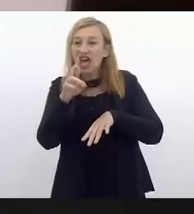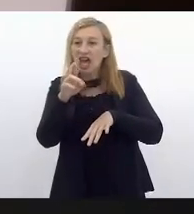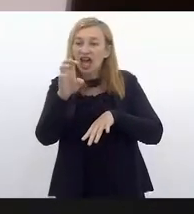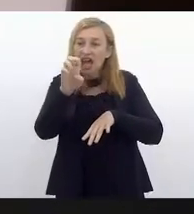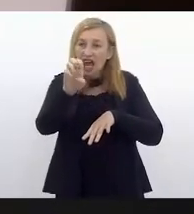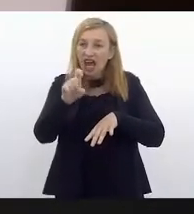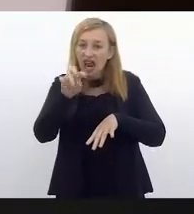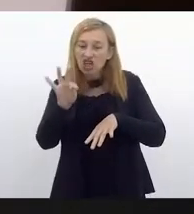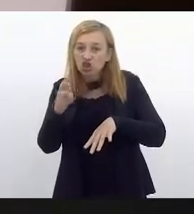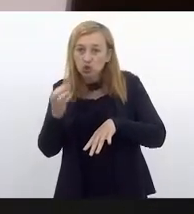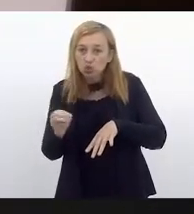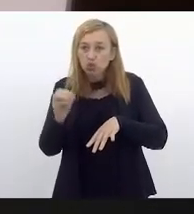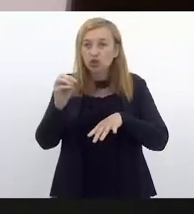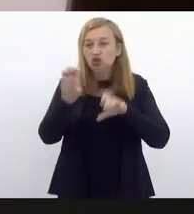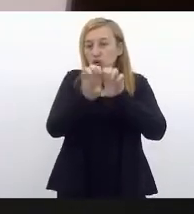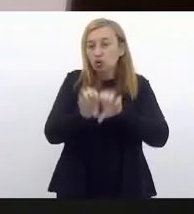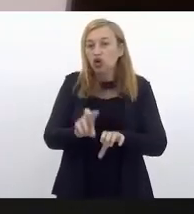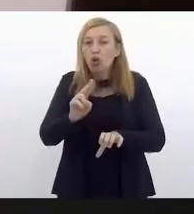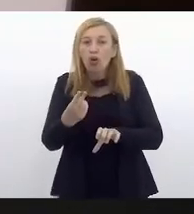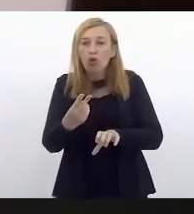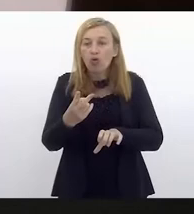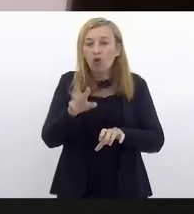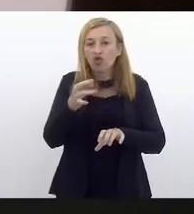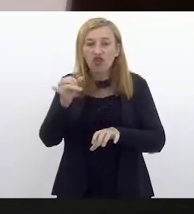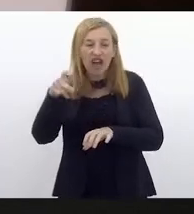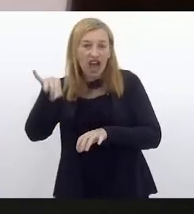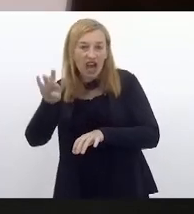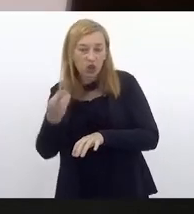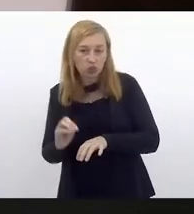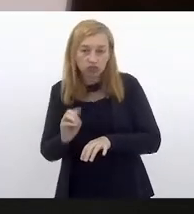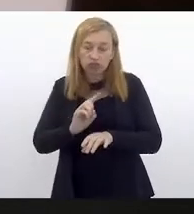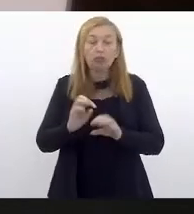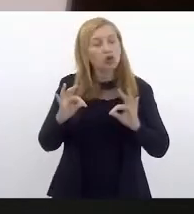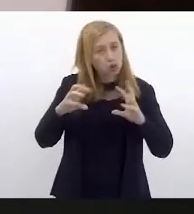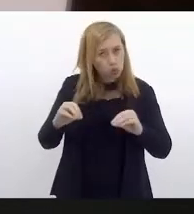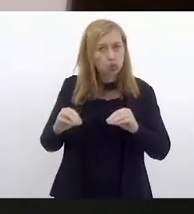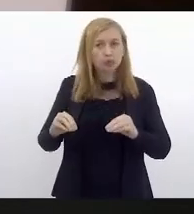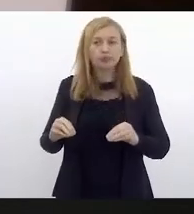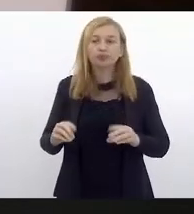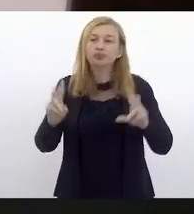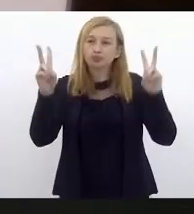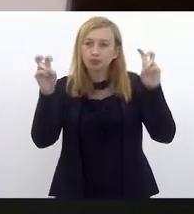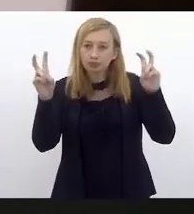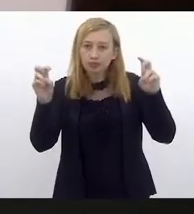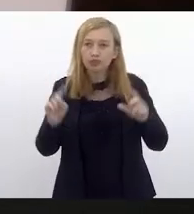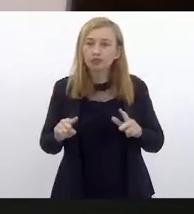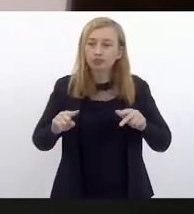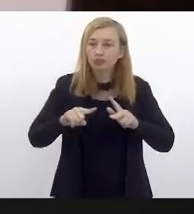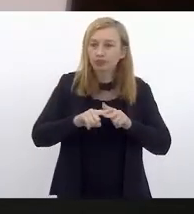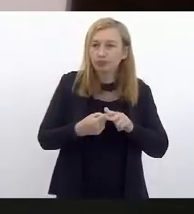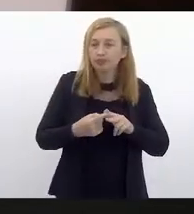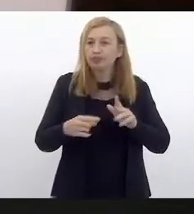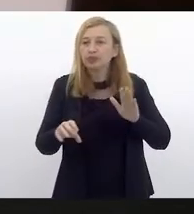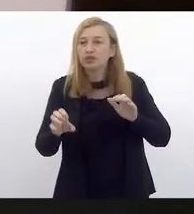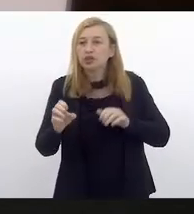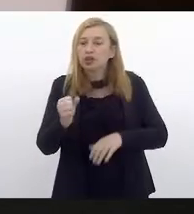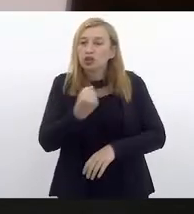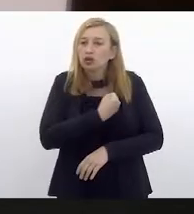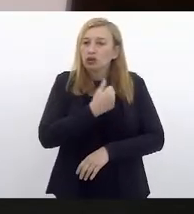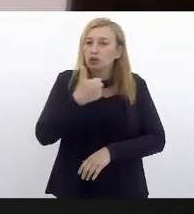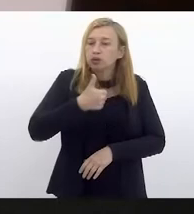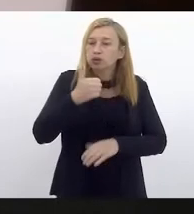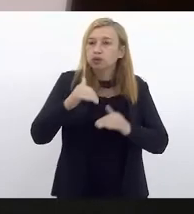rodoviários, pode ser isso tudo. Né? Então, eu acho que essa questão, a modificativa número 1 com